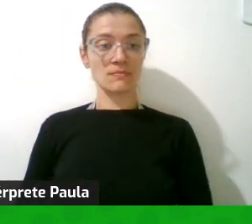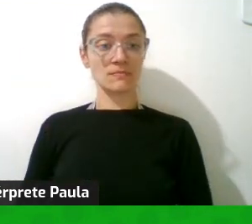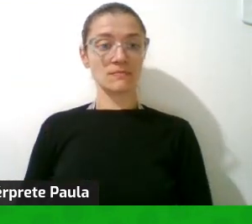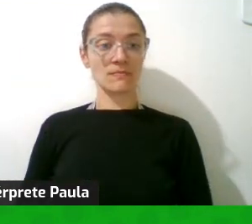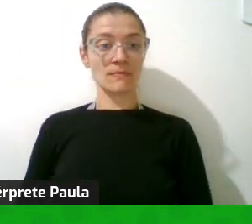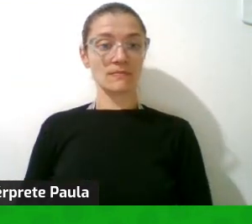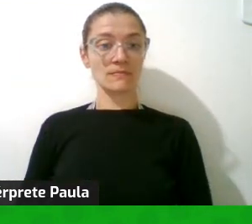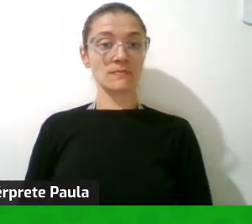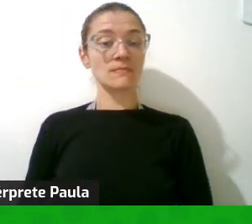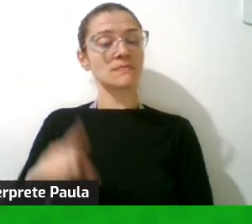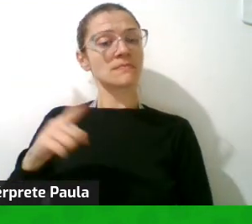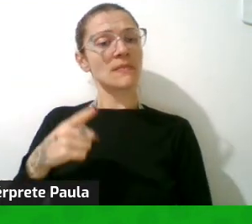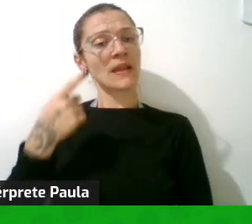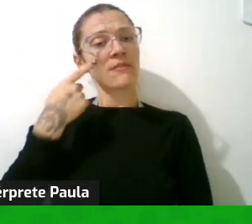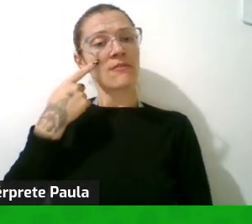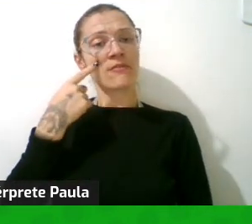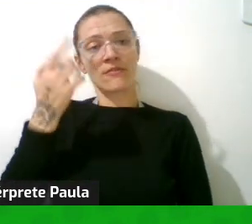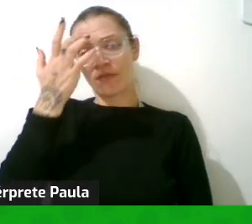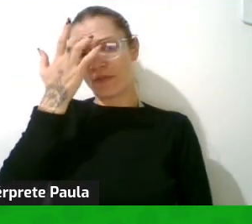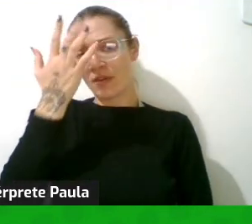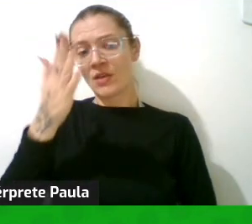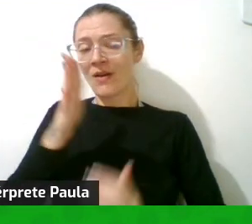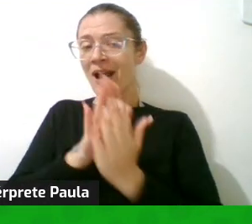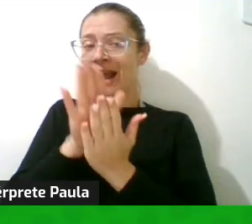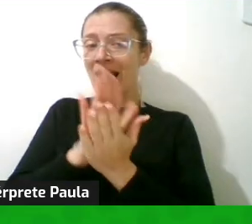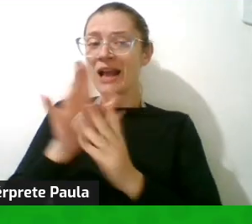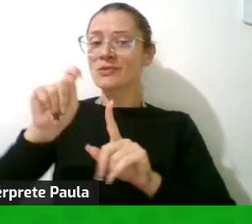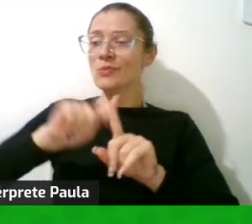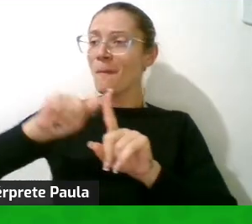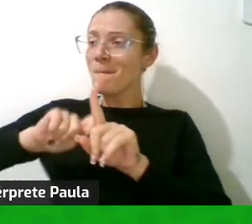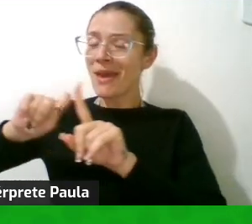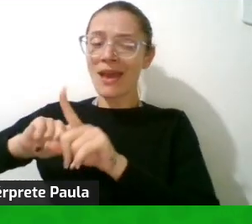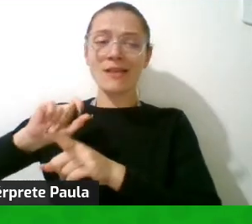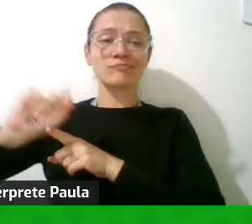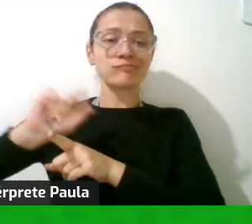os seus gastos do mês, comparar venda, comparar resultado,